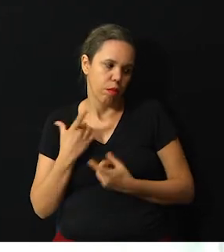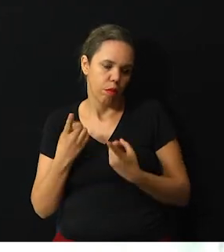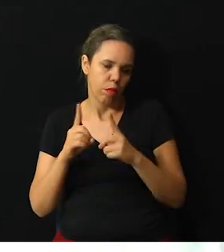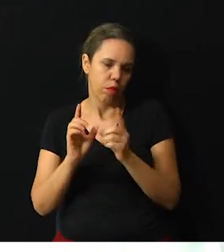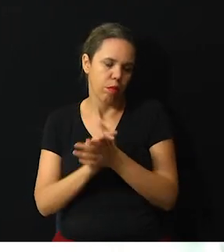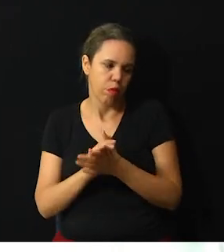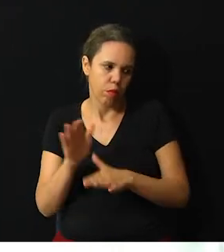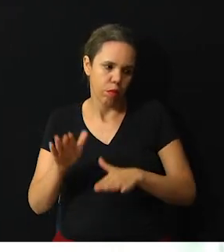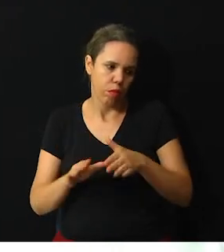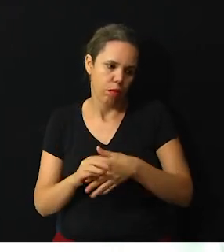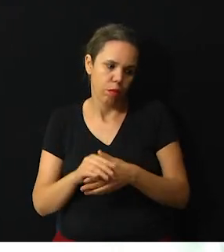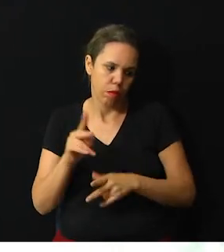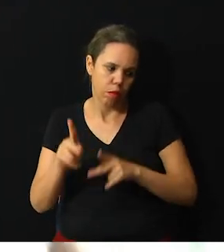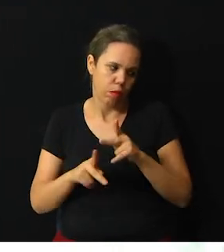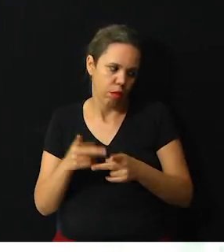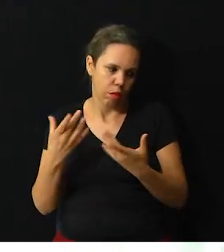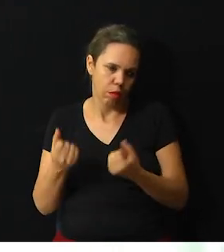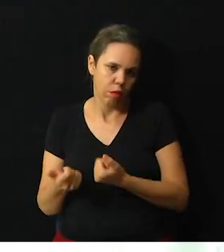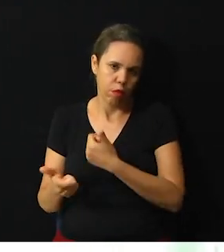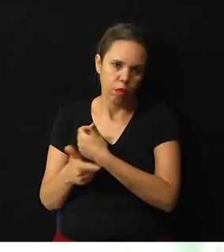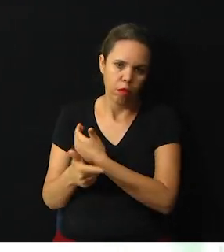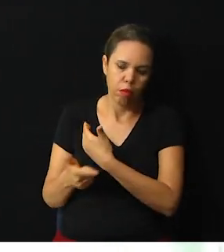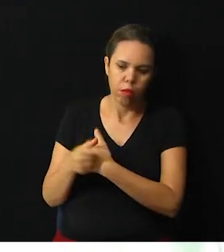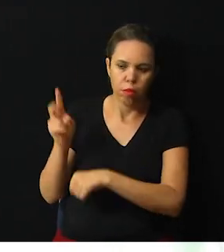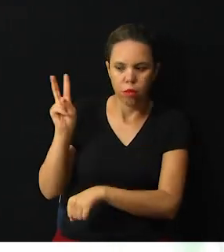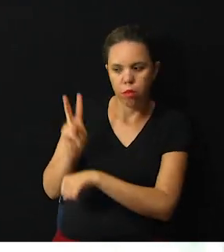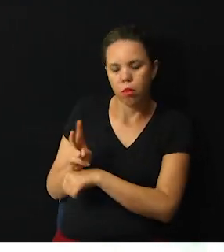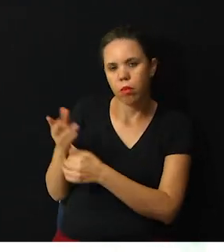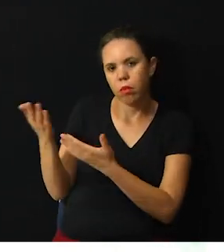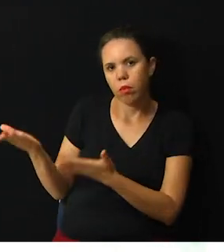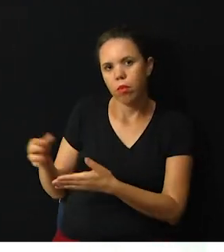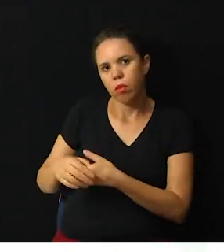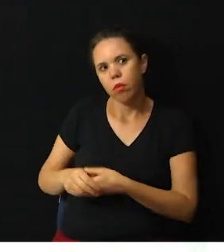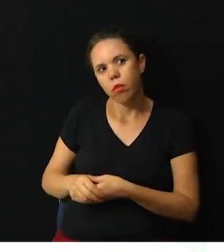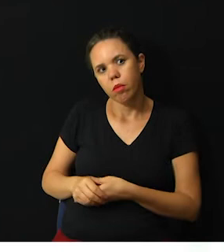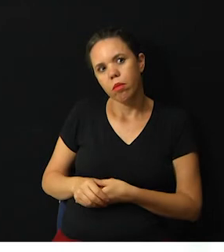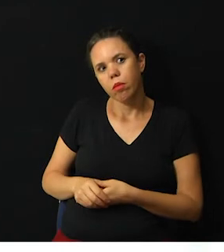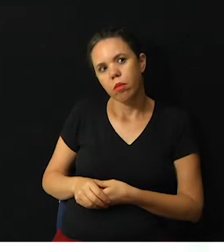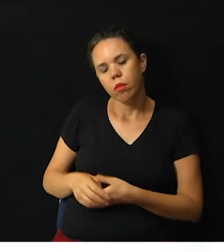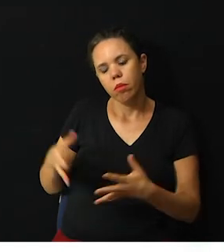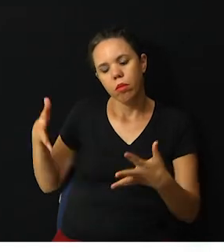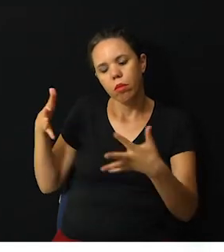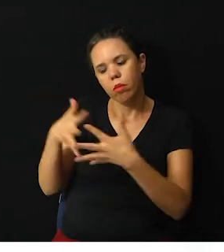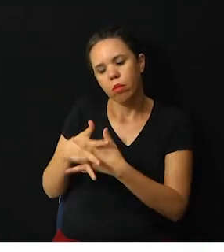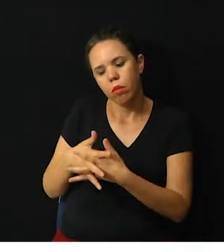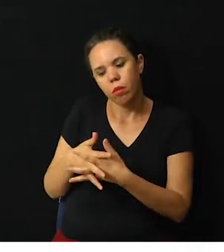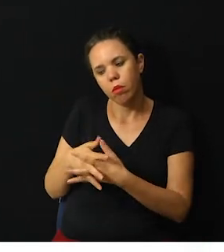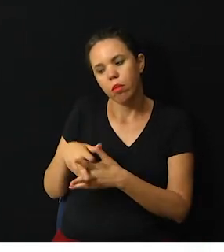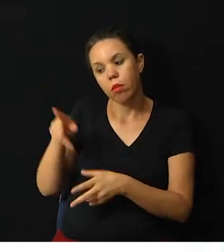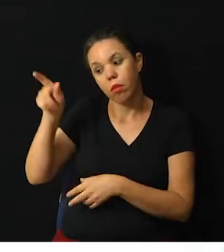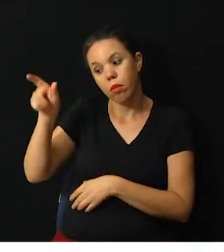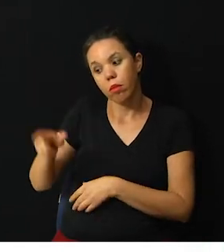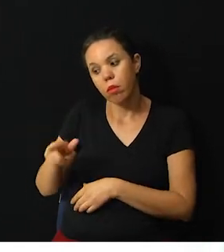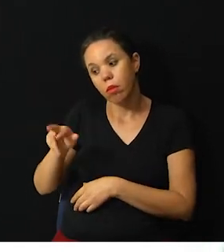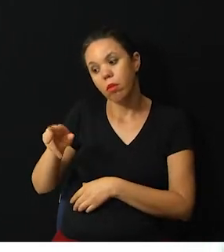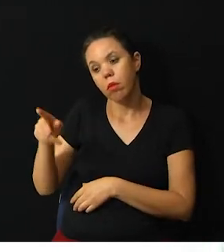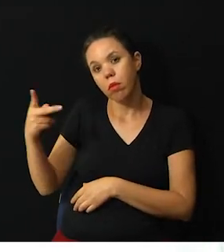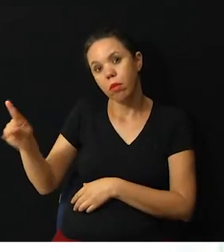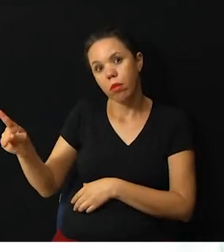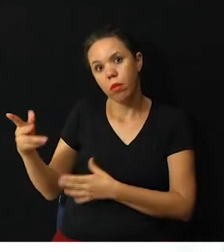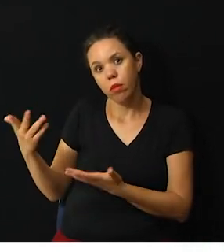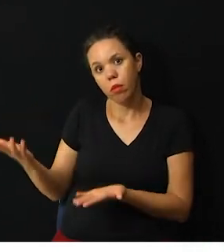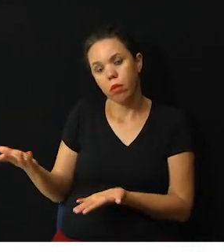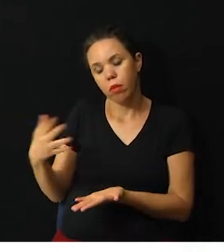o casal e às vezes a pessoa que assume o papel de cuidador acaba às vezes até sendo confundida, acaba sendo chamado de